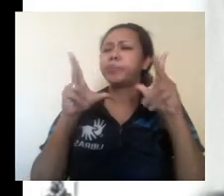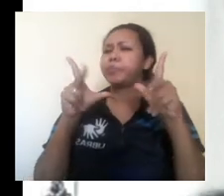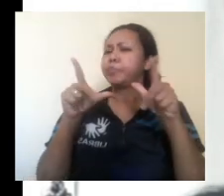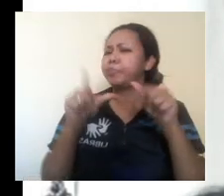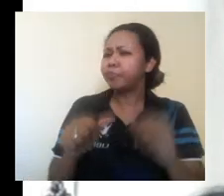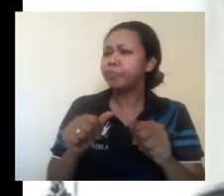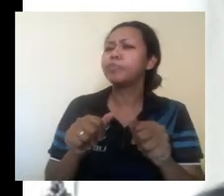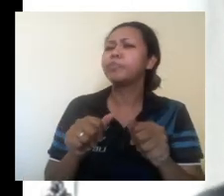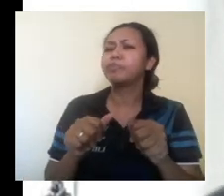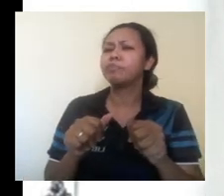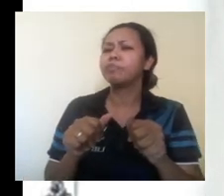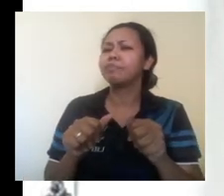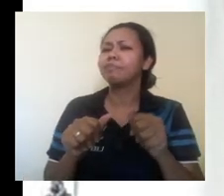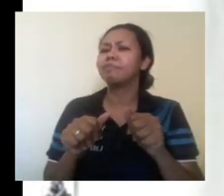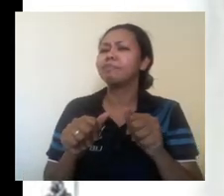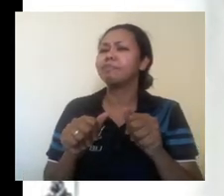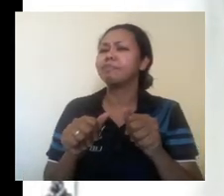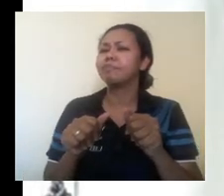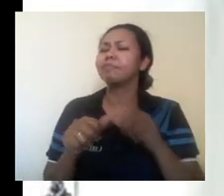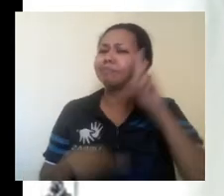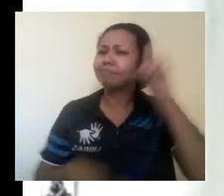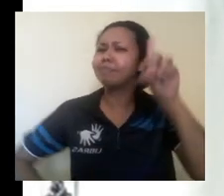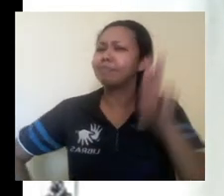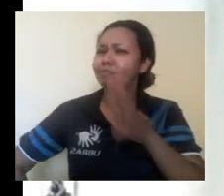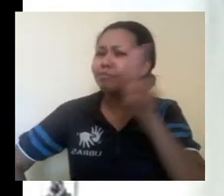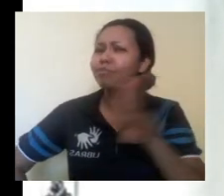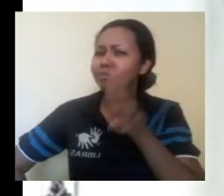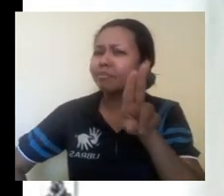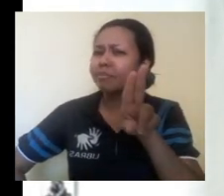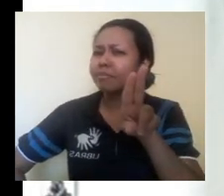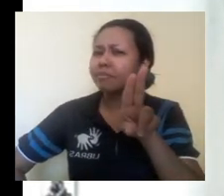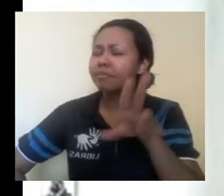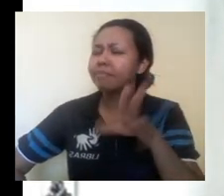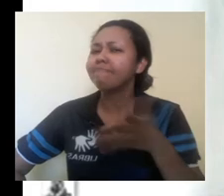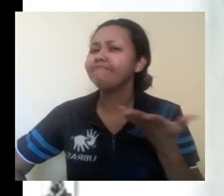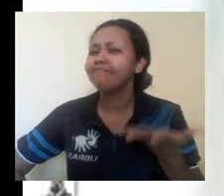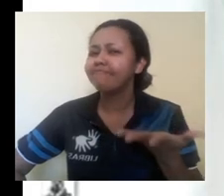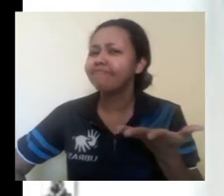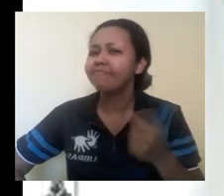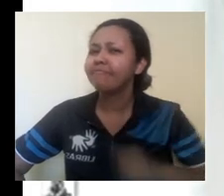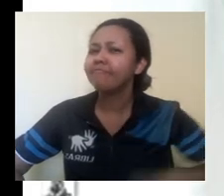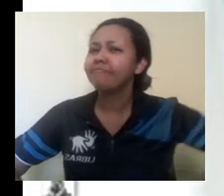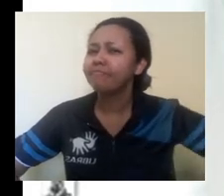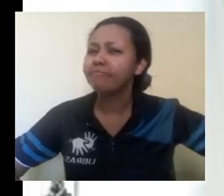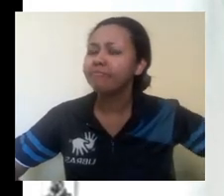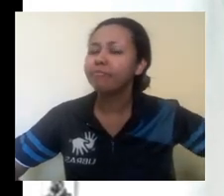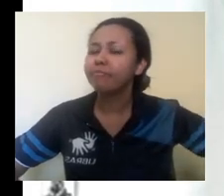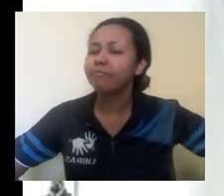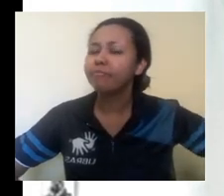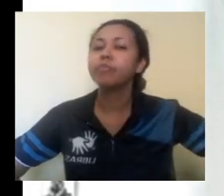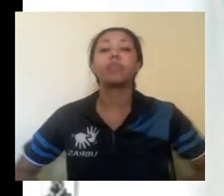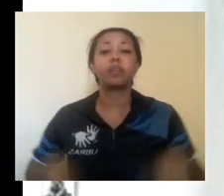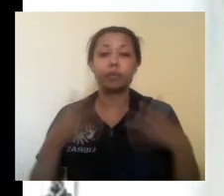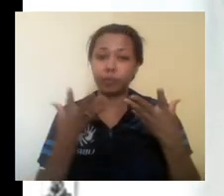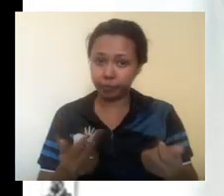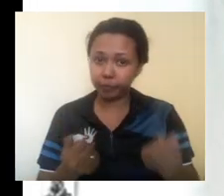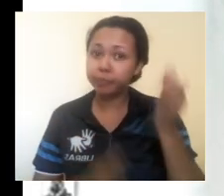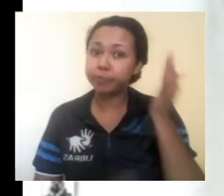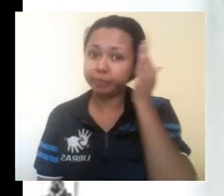servem para o reino de Deus, e o Senhor faz isso a cada uma dentro dos dons, né, daquilo que o